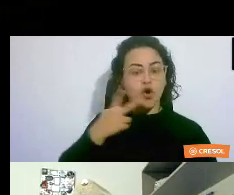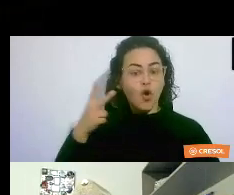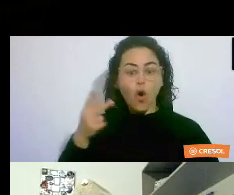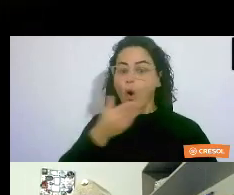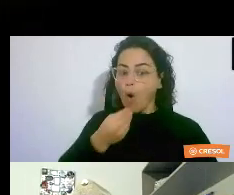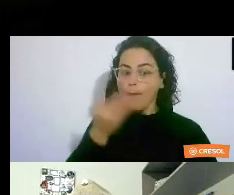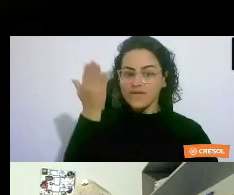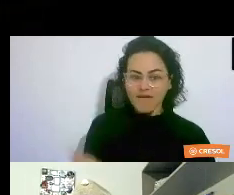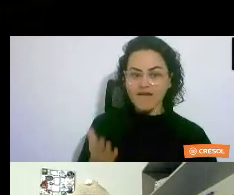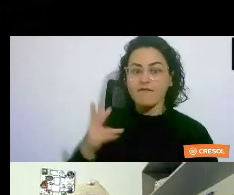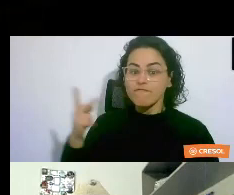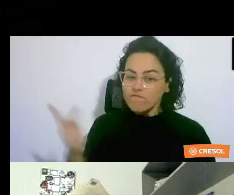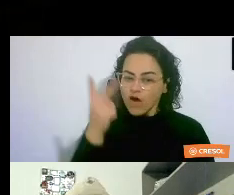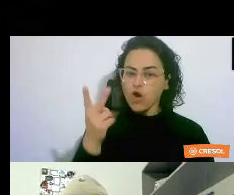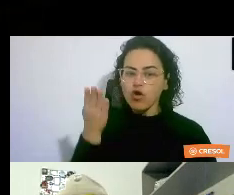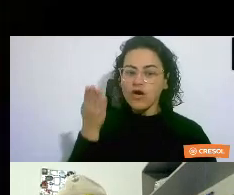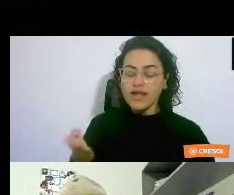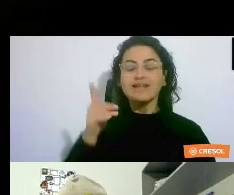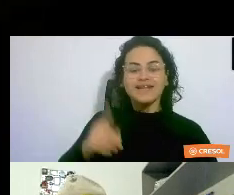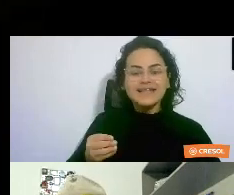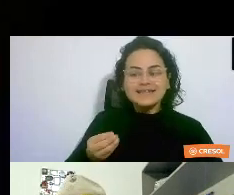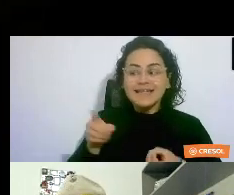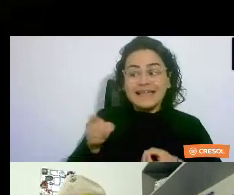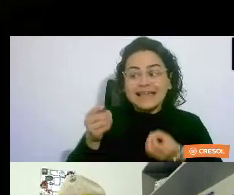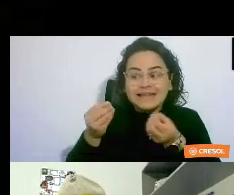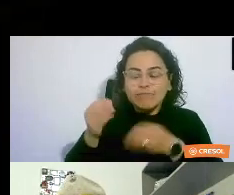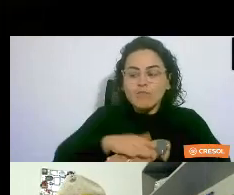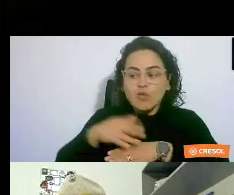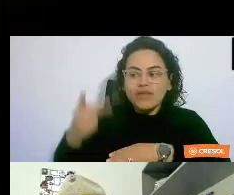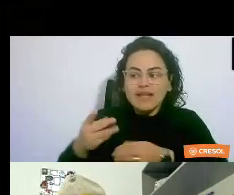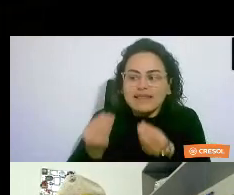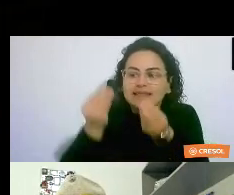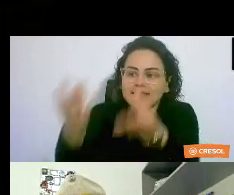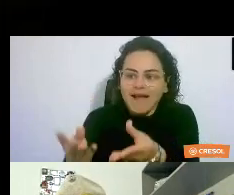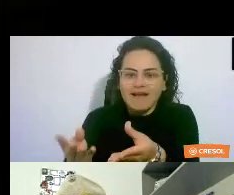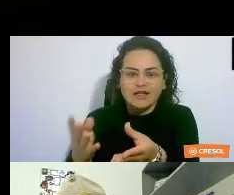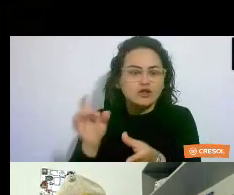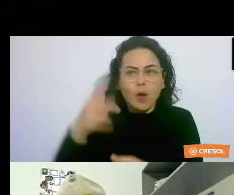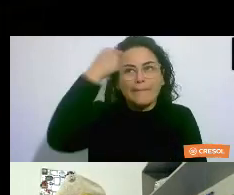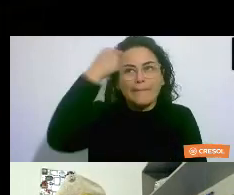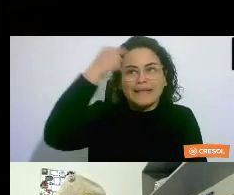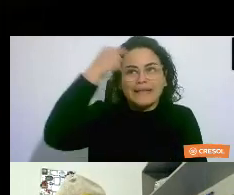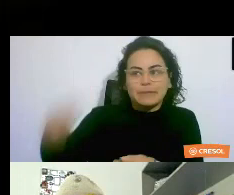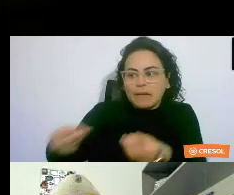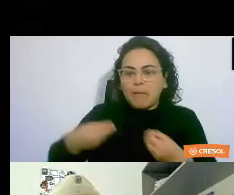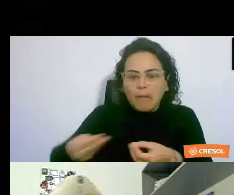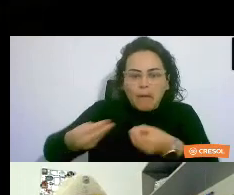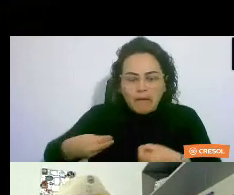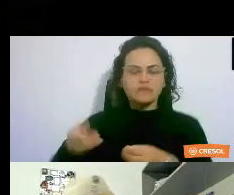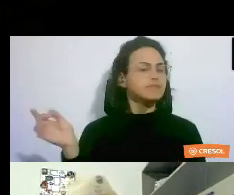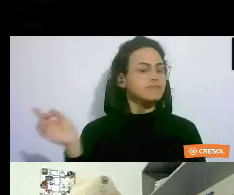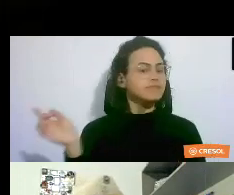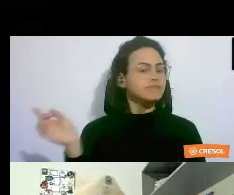ele recebe. E nós vemos hoje, felizmente, a nossa juventude tem entendido bem isso. A gente tem